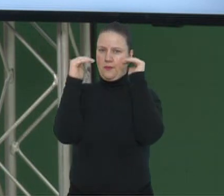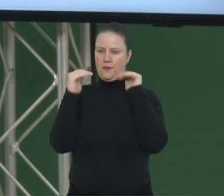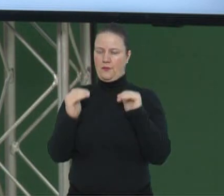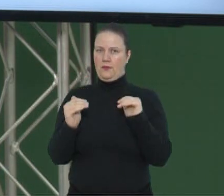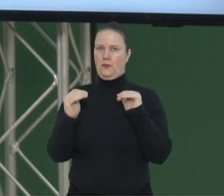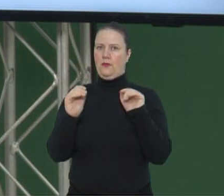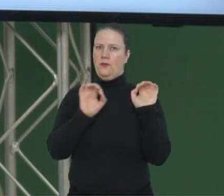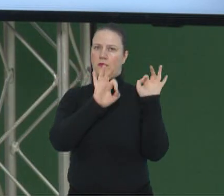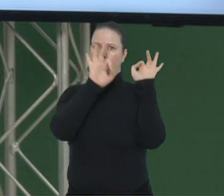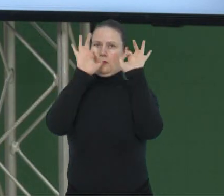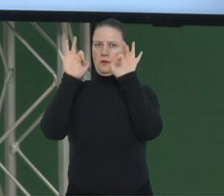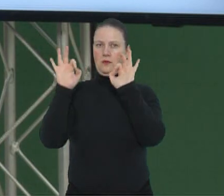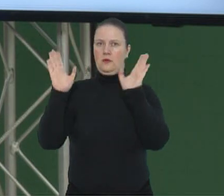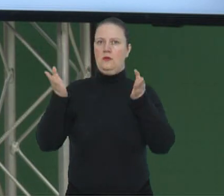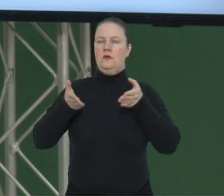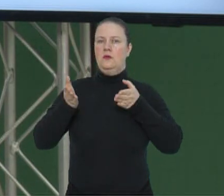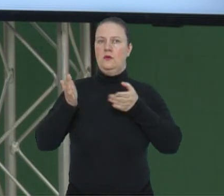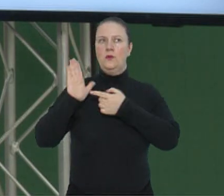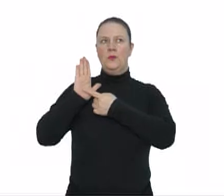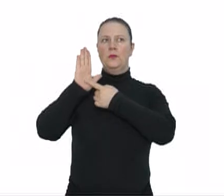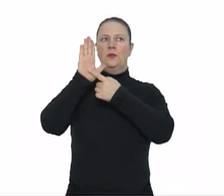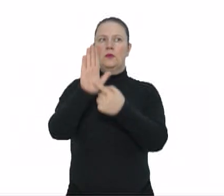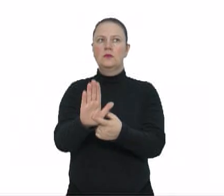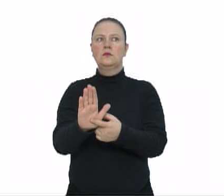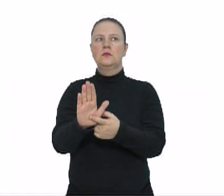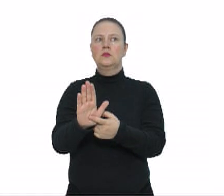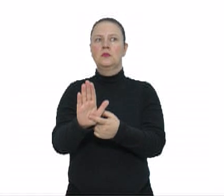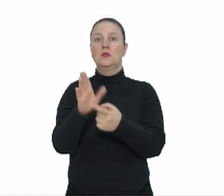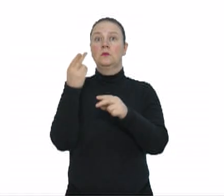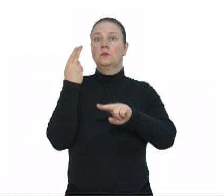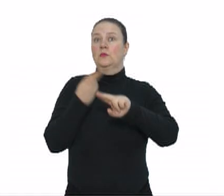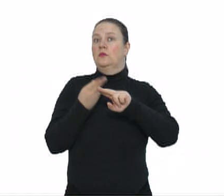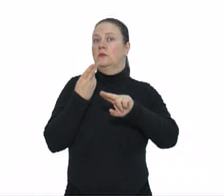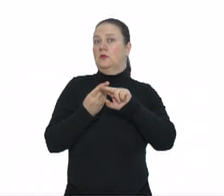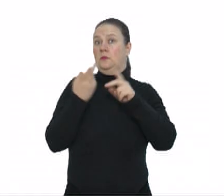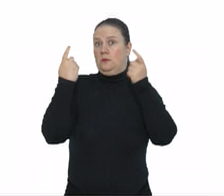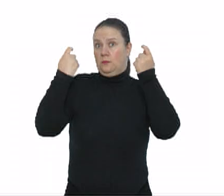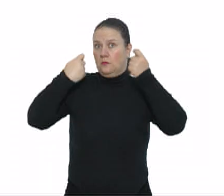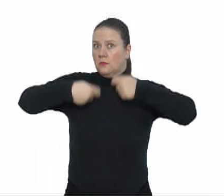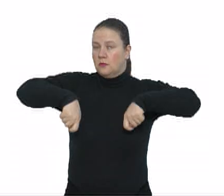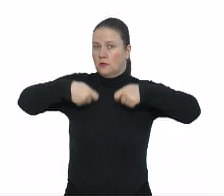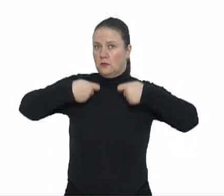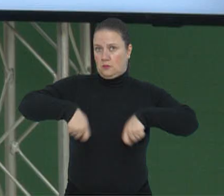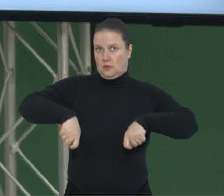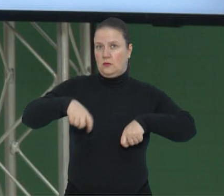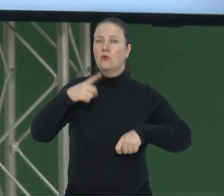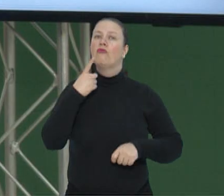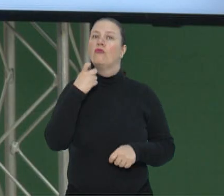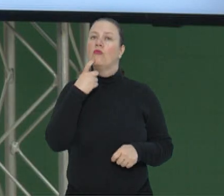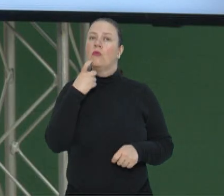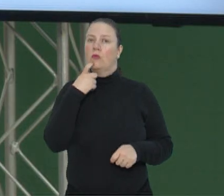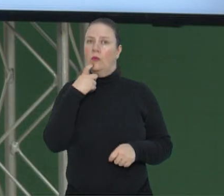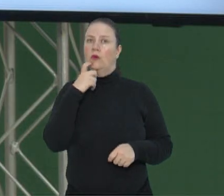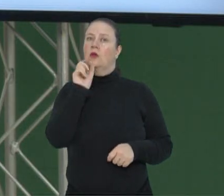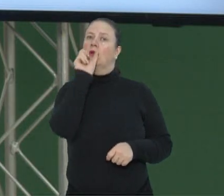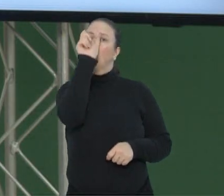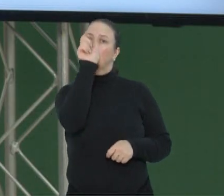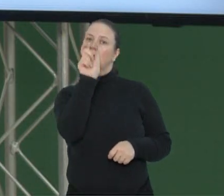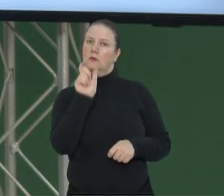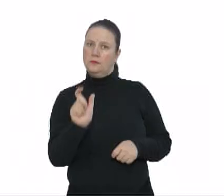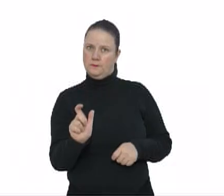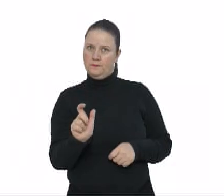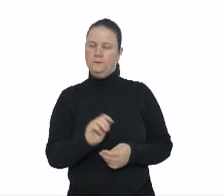então, né? O que está em destaque era o que vocês deveriam utilizar. Eu fiz o meu aqui, espero que vocês tenham feito de